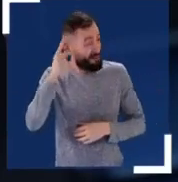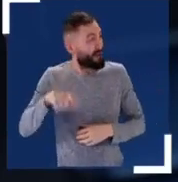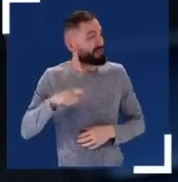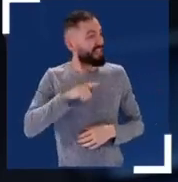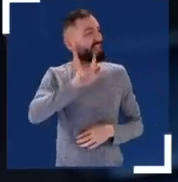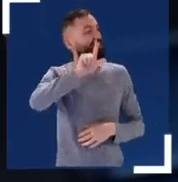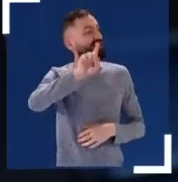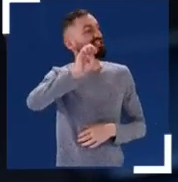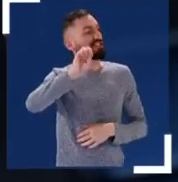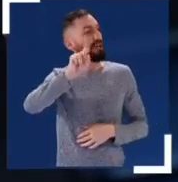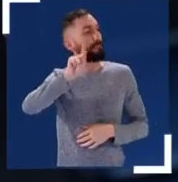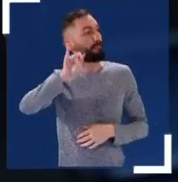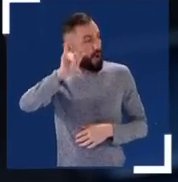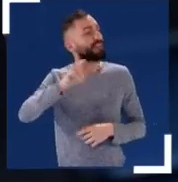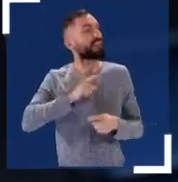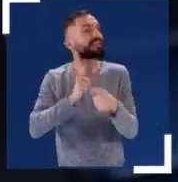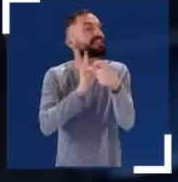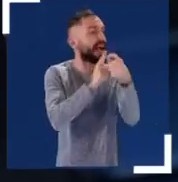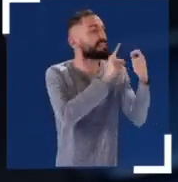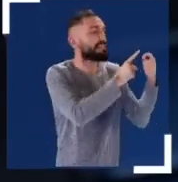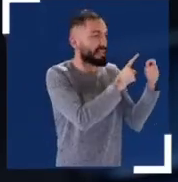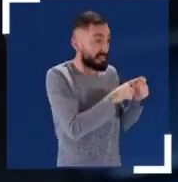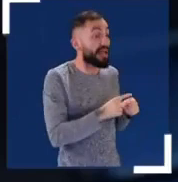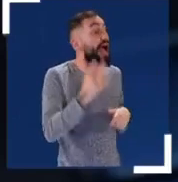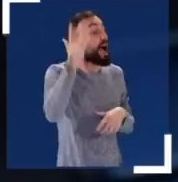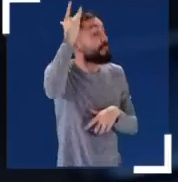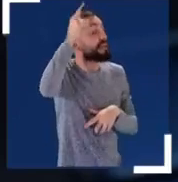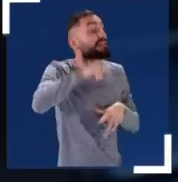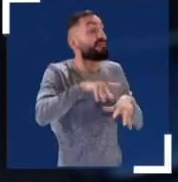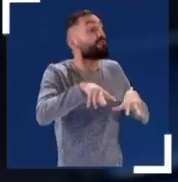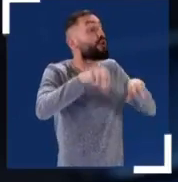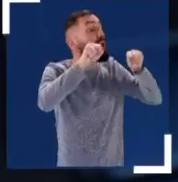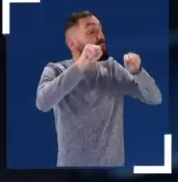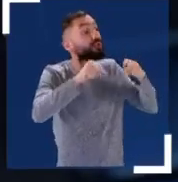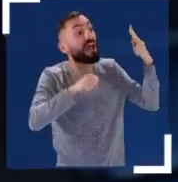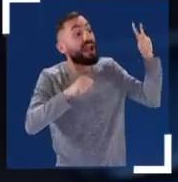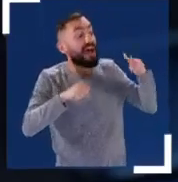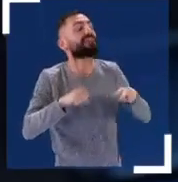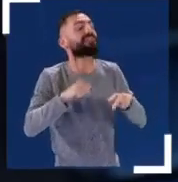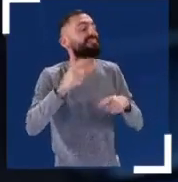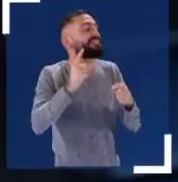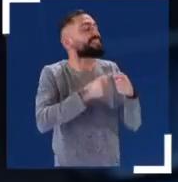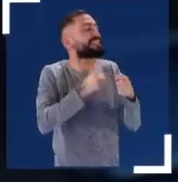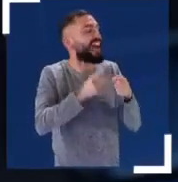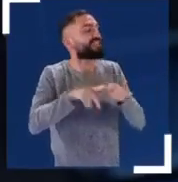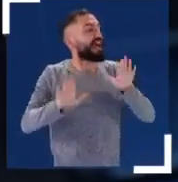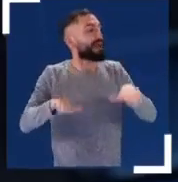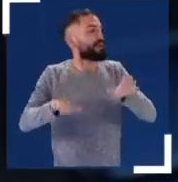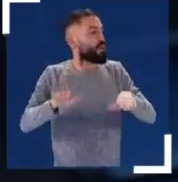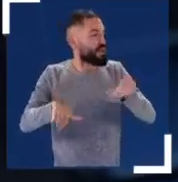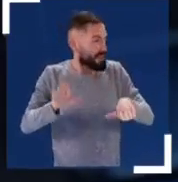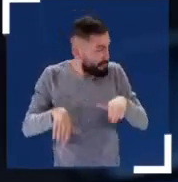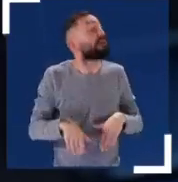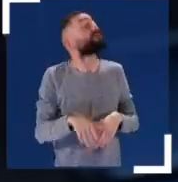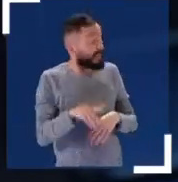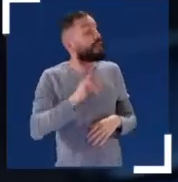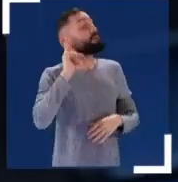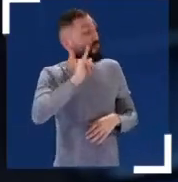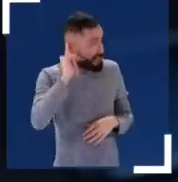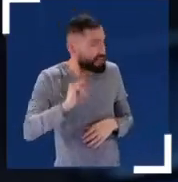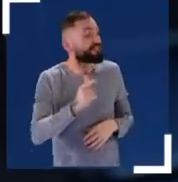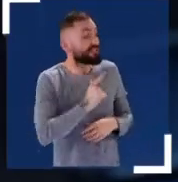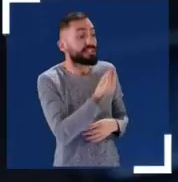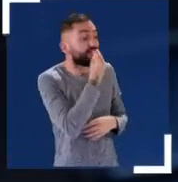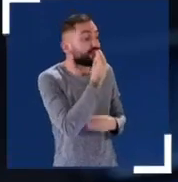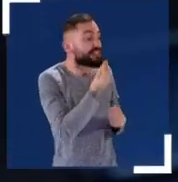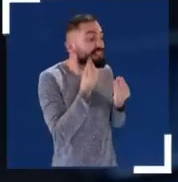está sendo feito em 16 cidades. Amanhã, formatura em Carapicuíba, importante com os rapazes e moças que têm a primeira chance de um emprego, uma bolsa